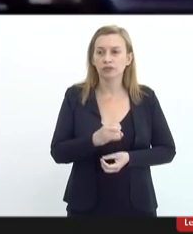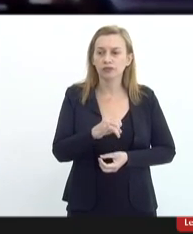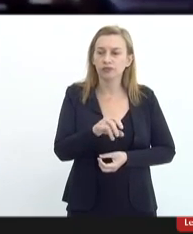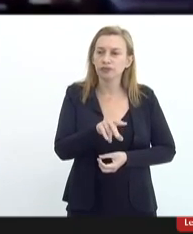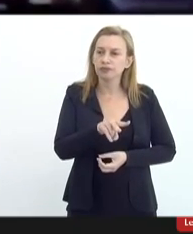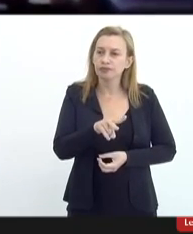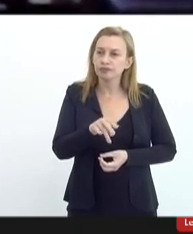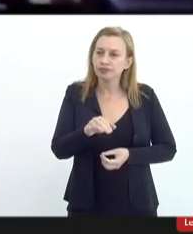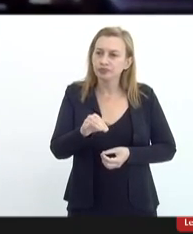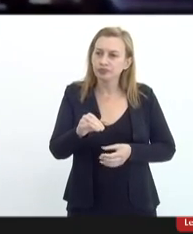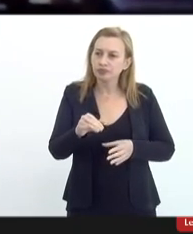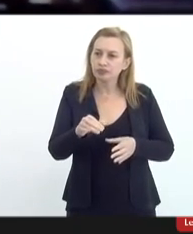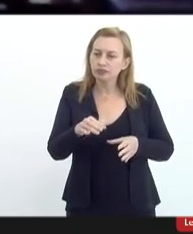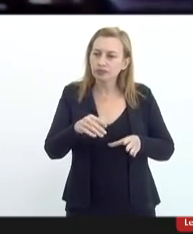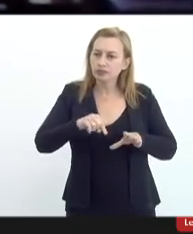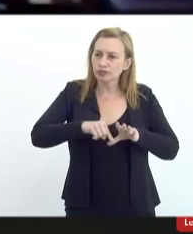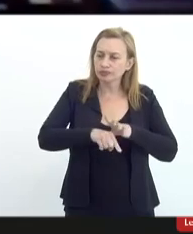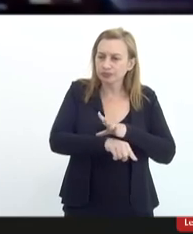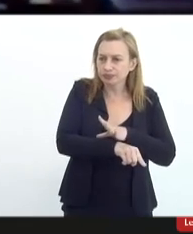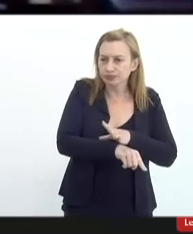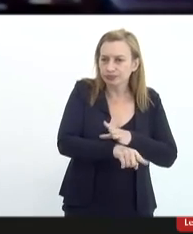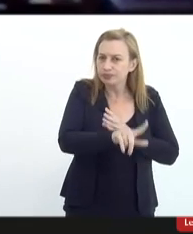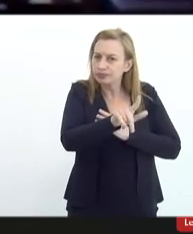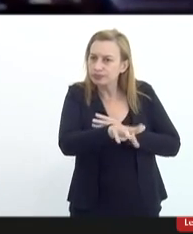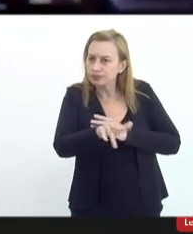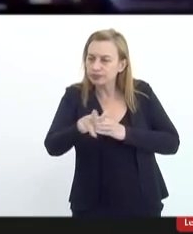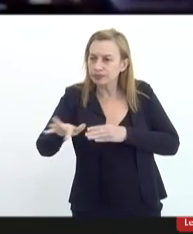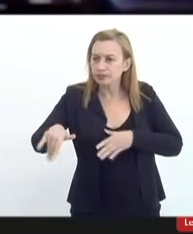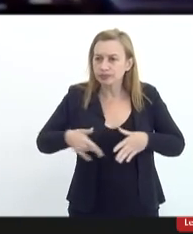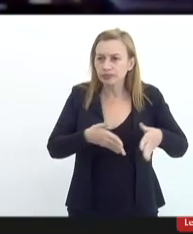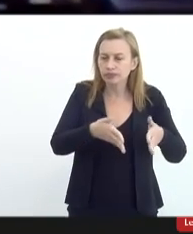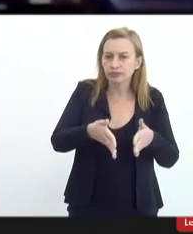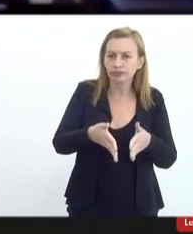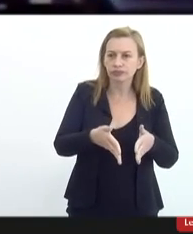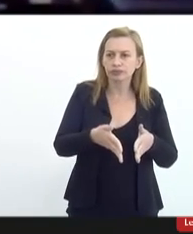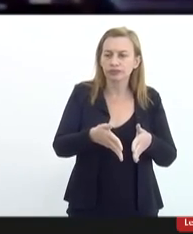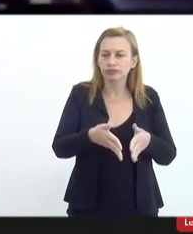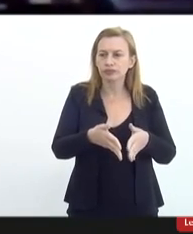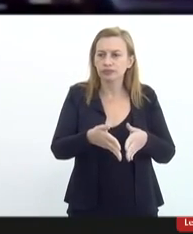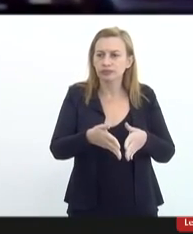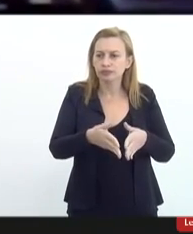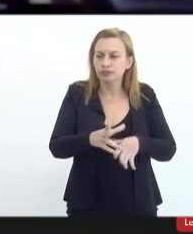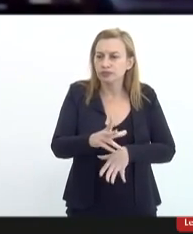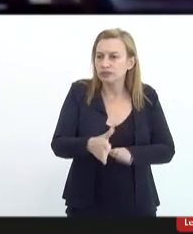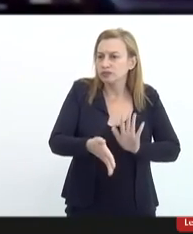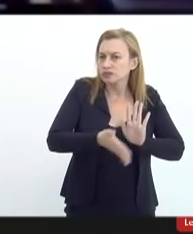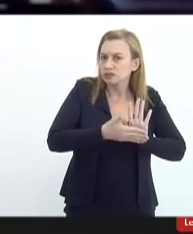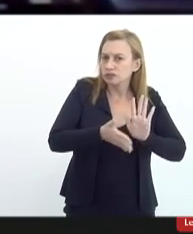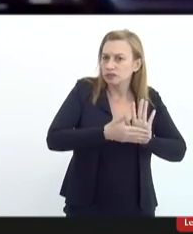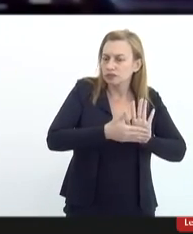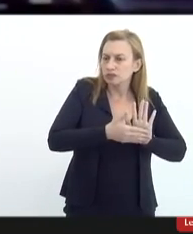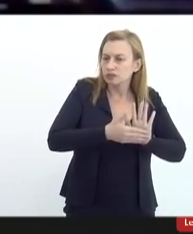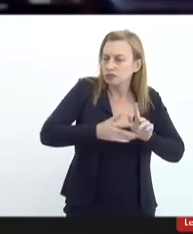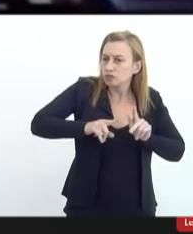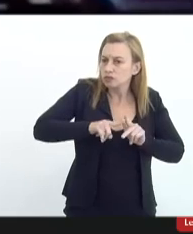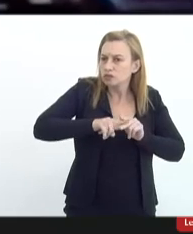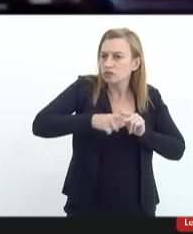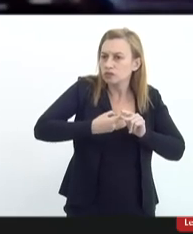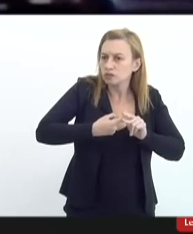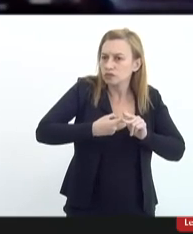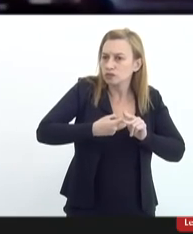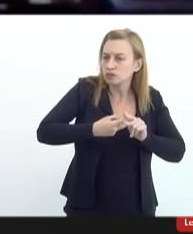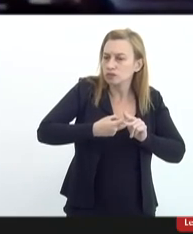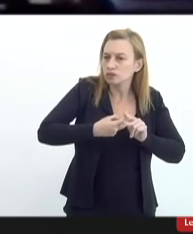assim, profundamente diferenciado da proposta de manutenção de